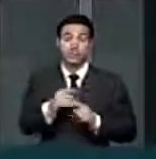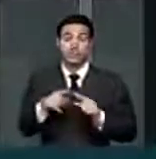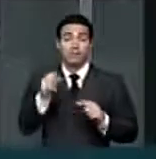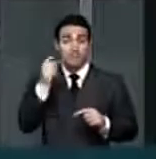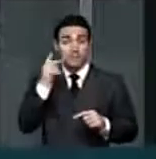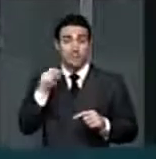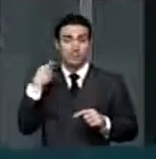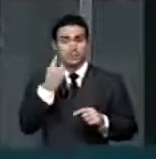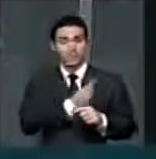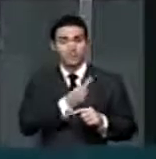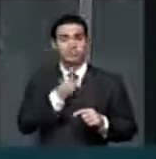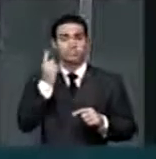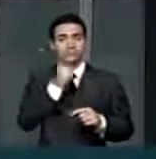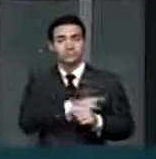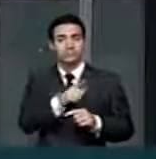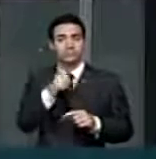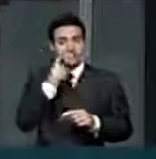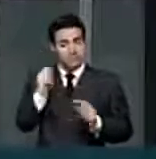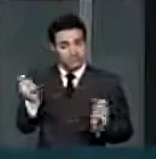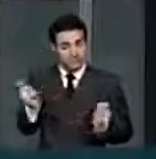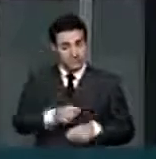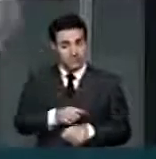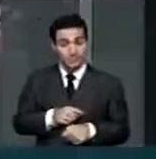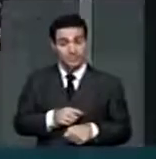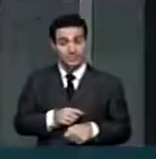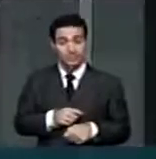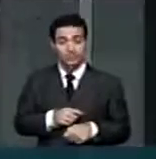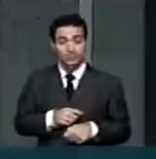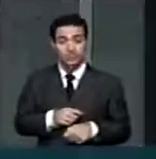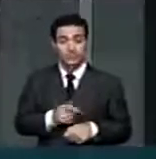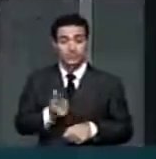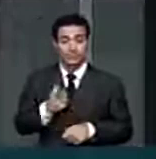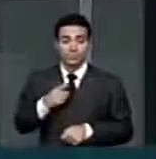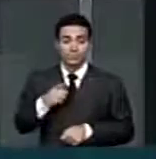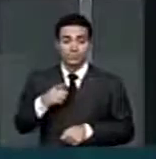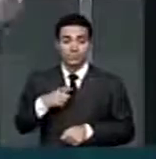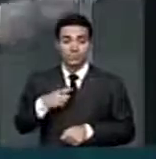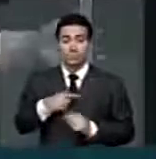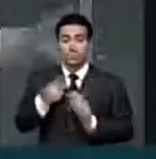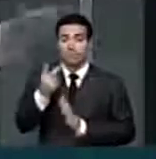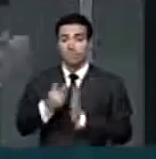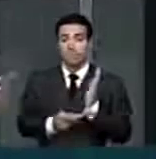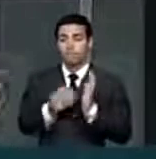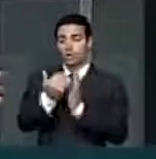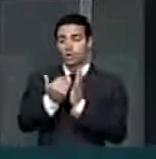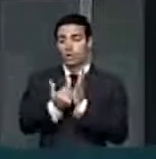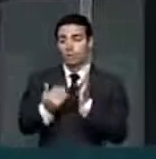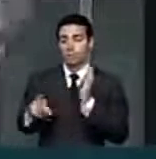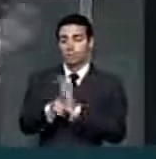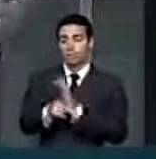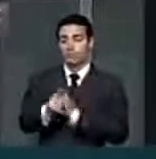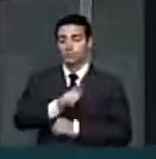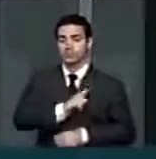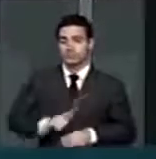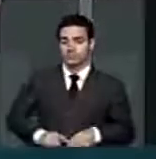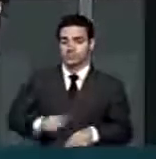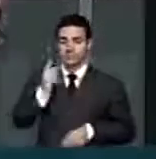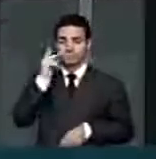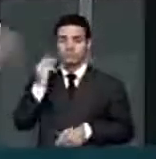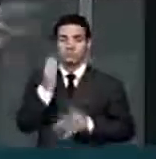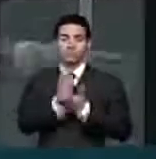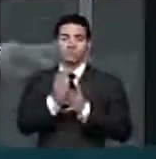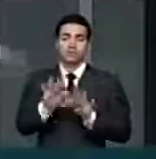nós possamos ter a possibilidade de ter um programa de governo para acabar com as